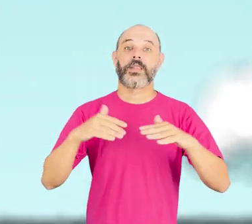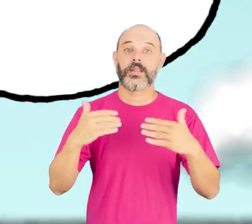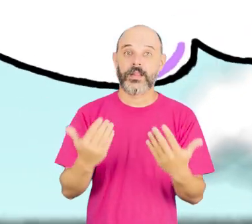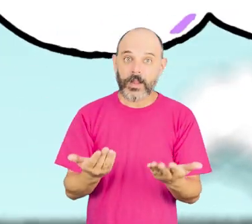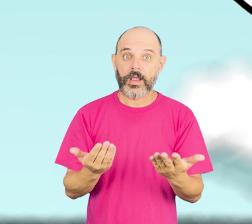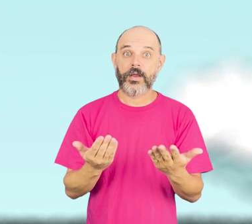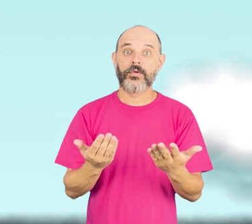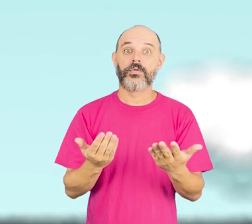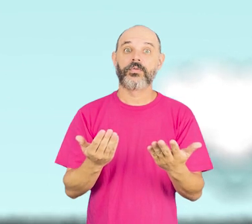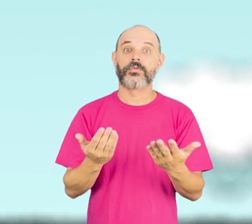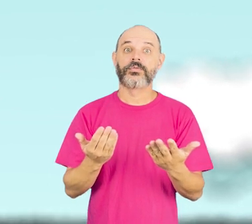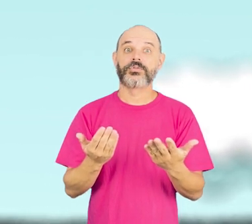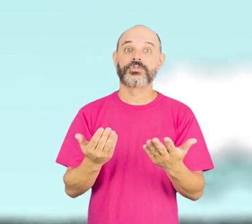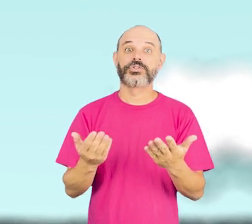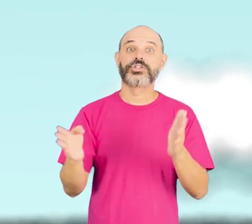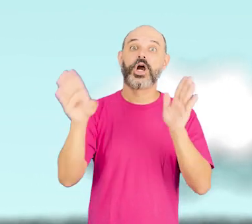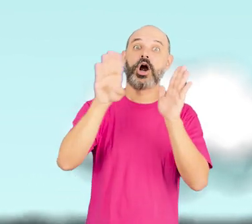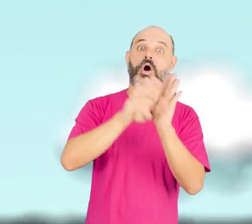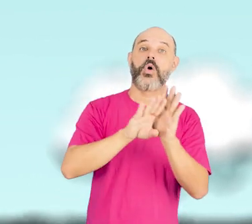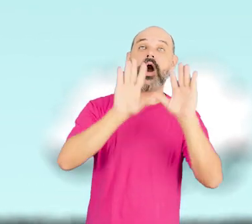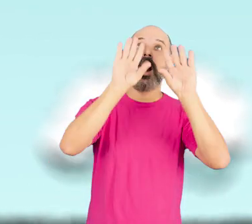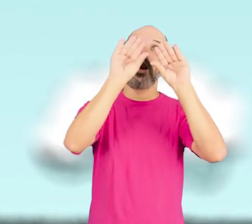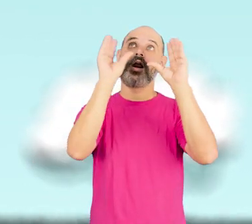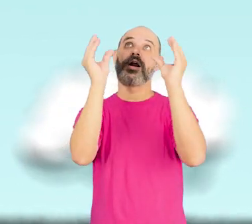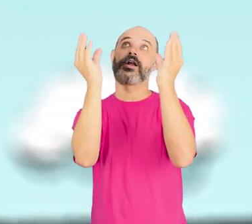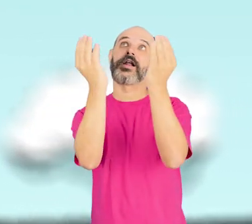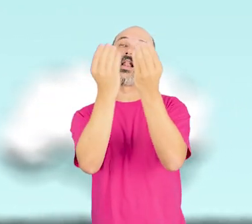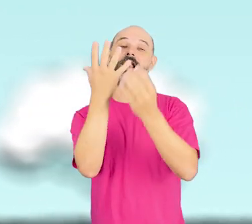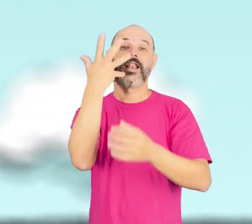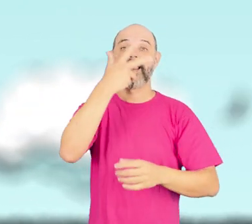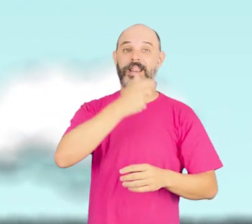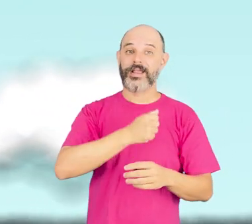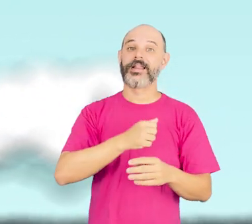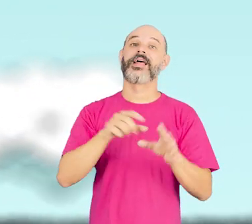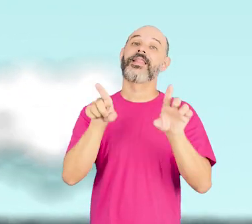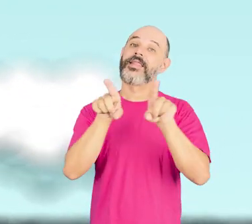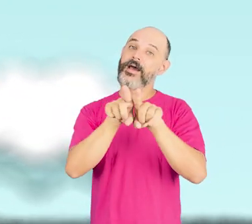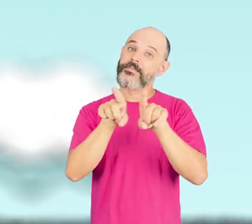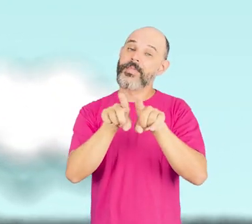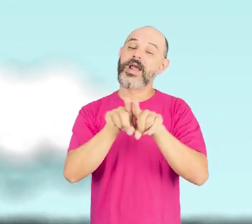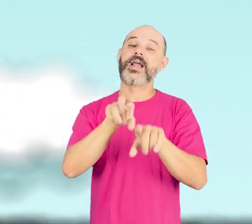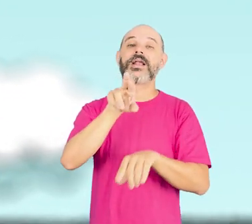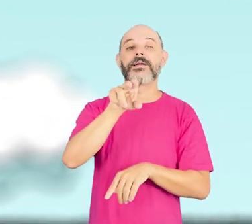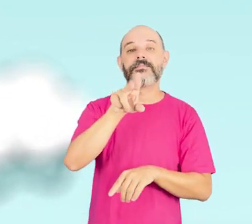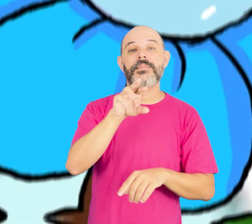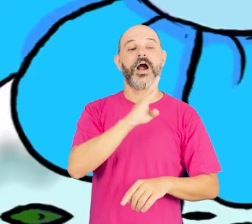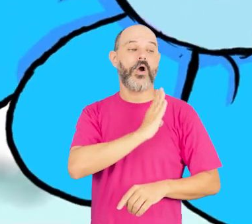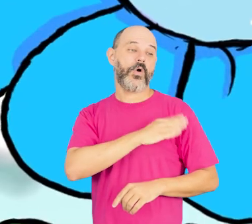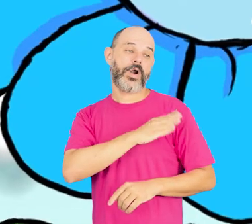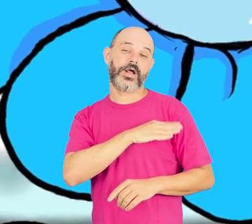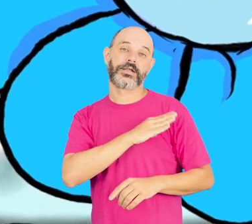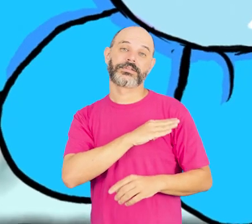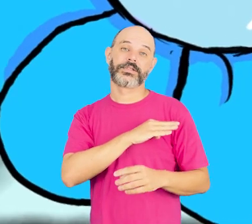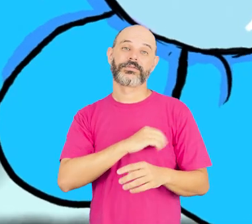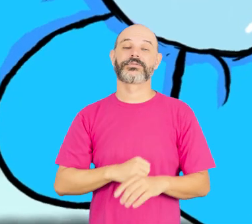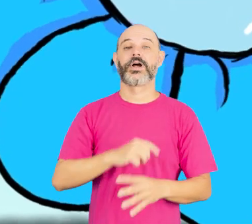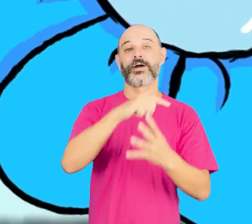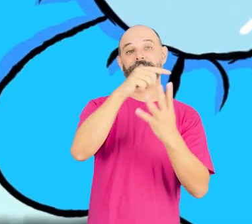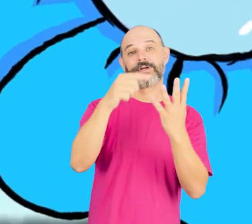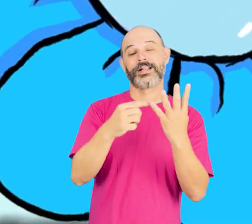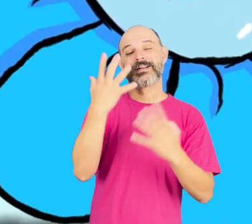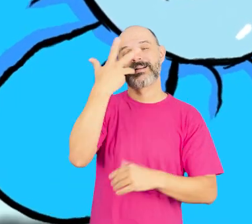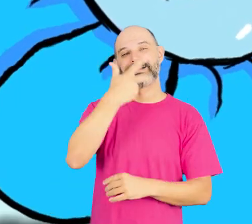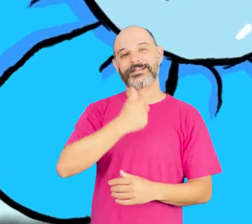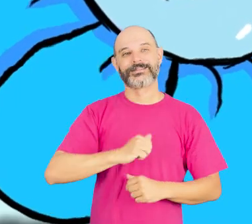até chegar a Aurora, nuvenzinha linda que virou Irmãzinha de Coração. São lindas as irmãs no Jardim